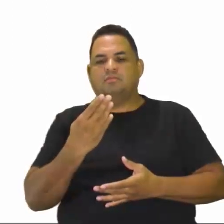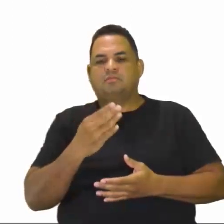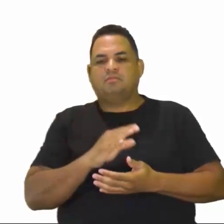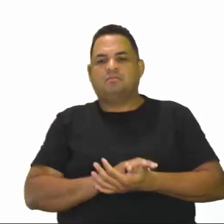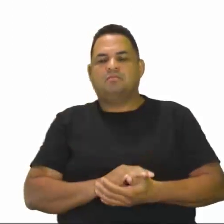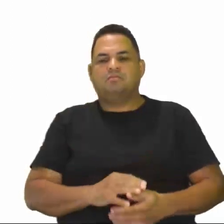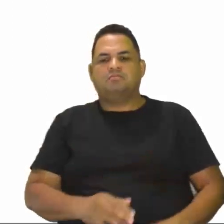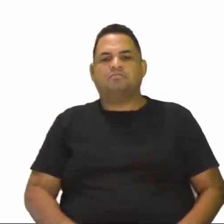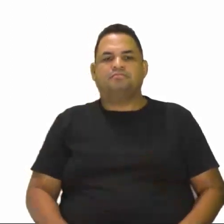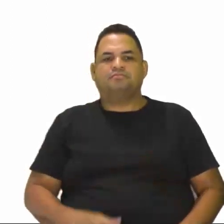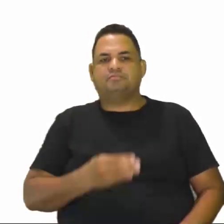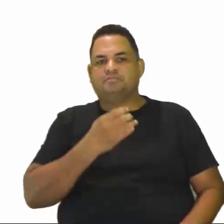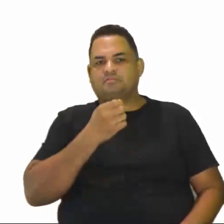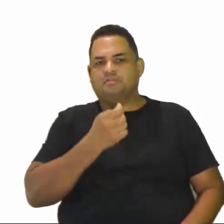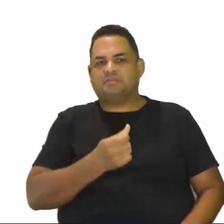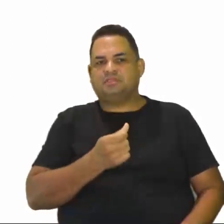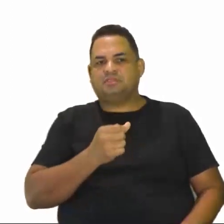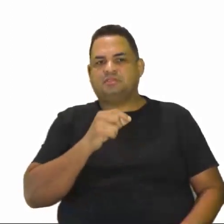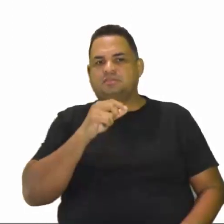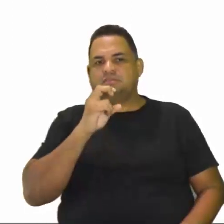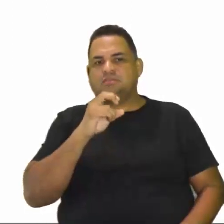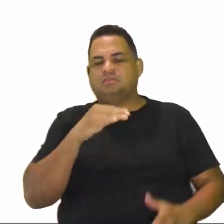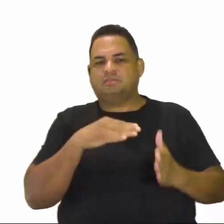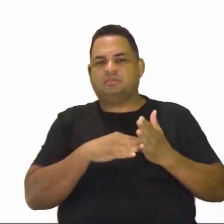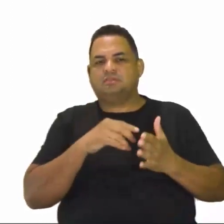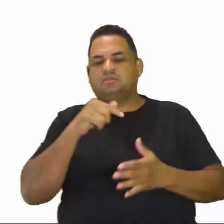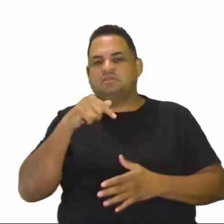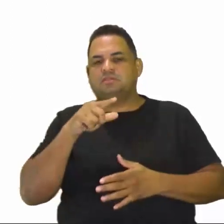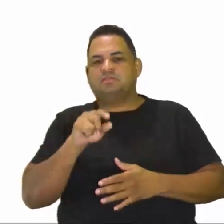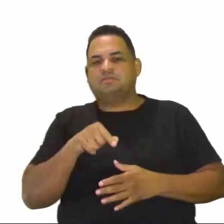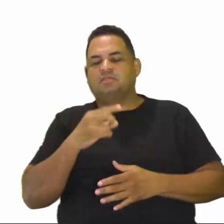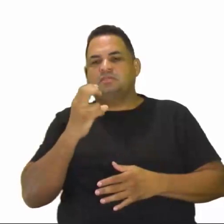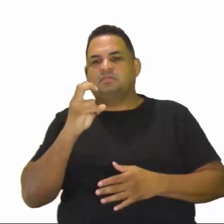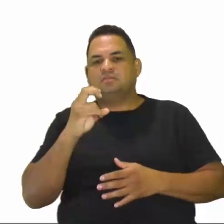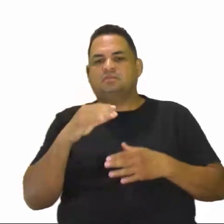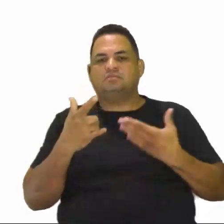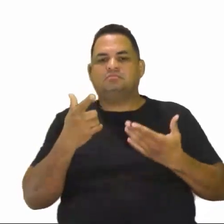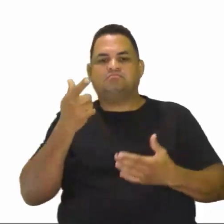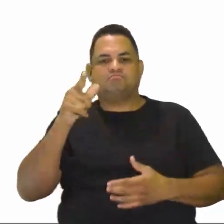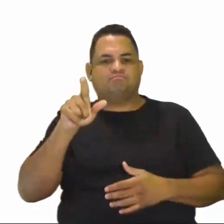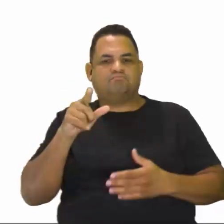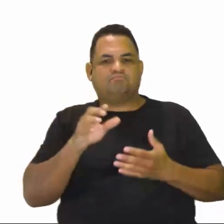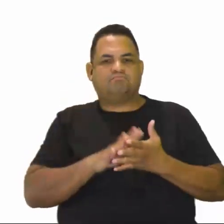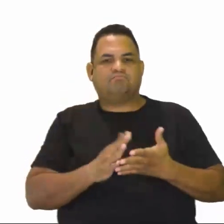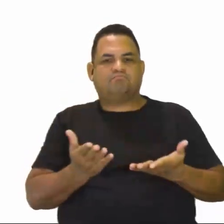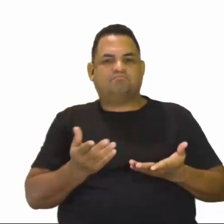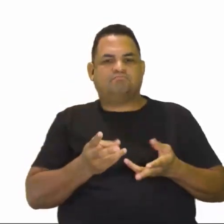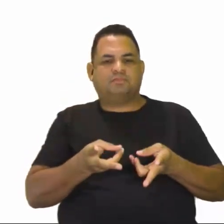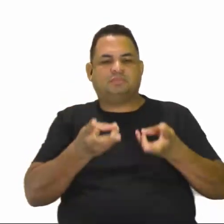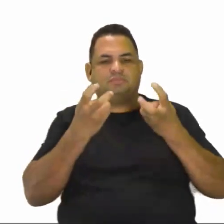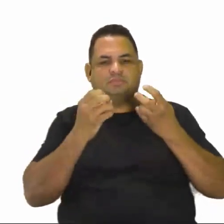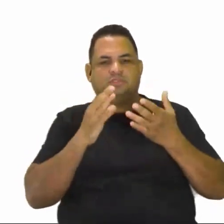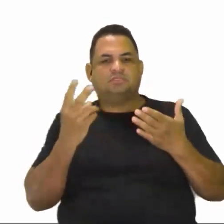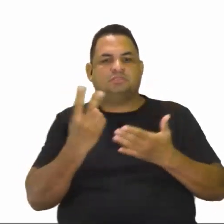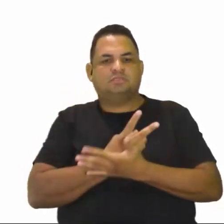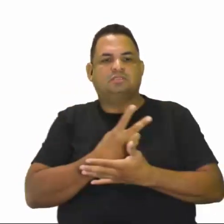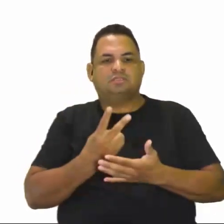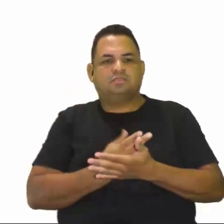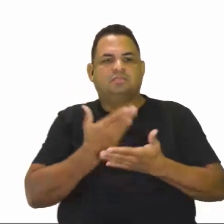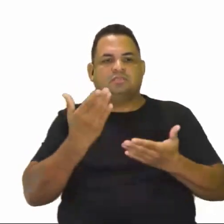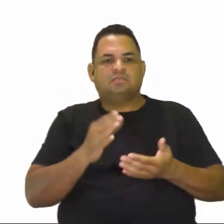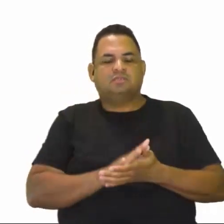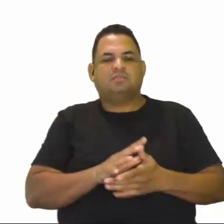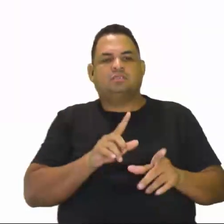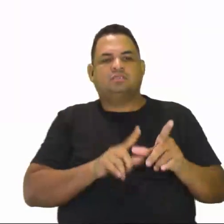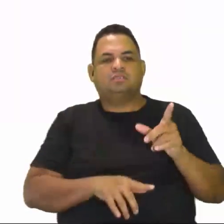de 6,5 a 7,5. Então, aqui também dificilmente ele conseguiria detectar essa fraude. Então, por isso